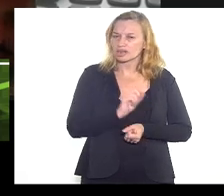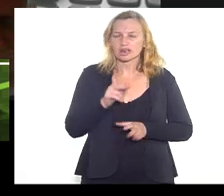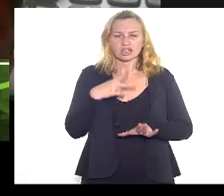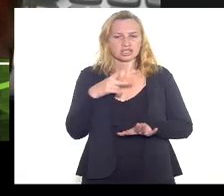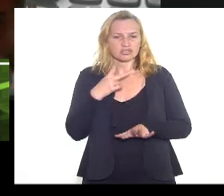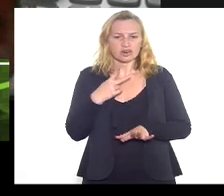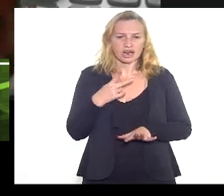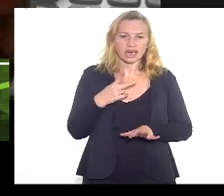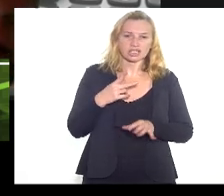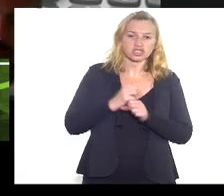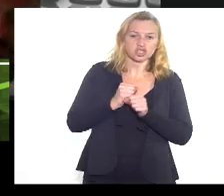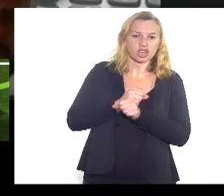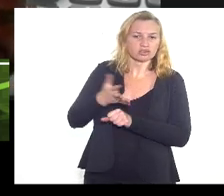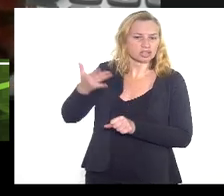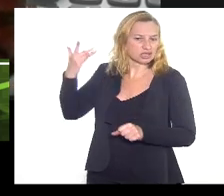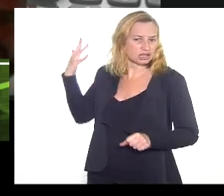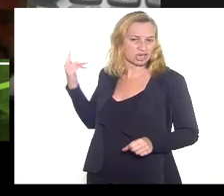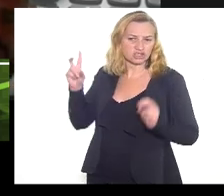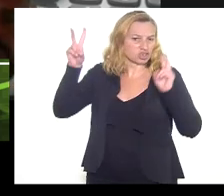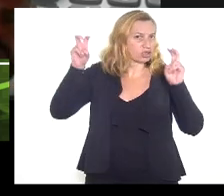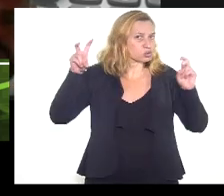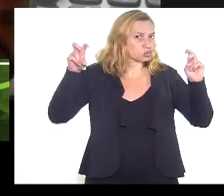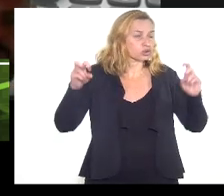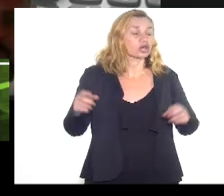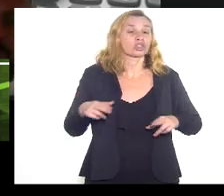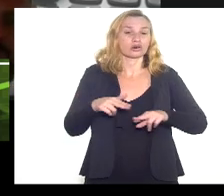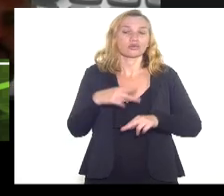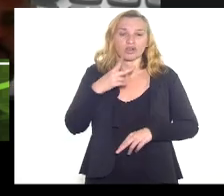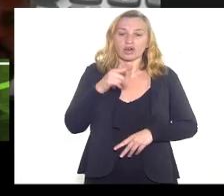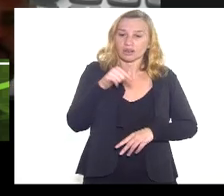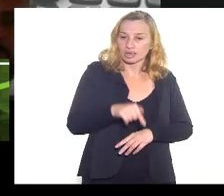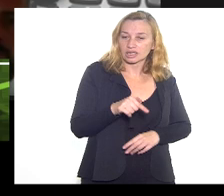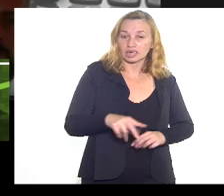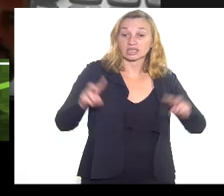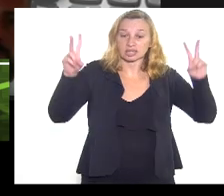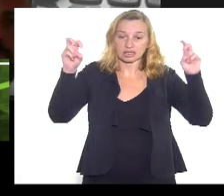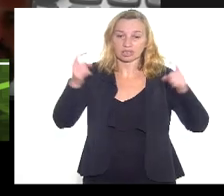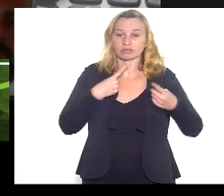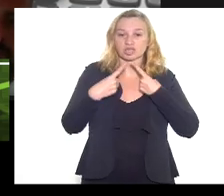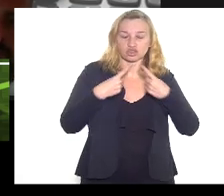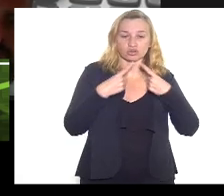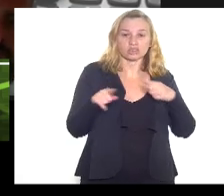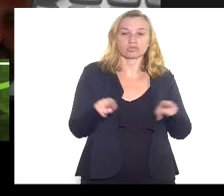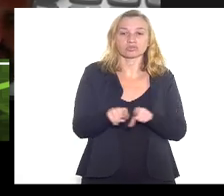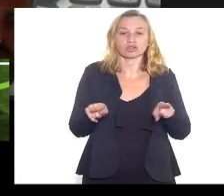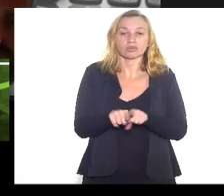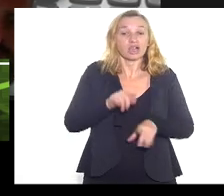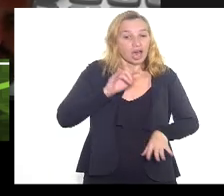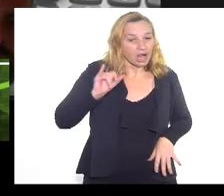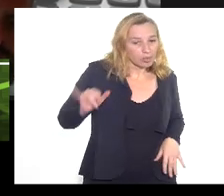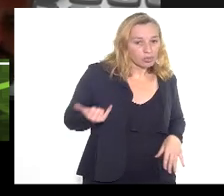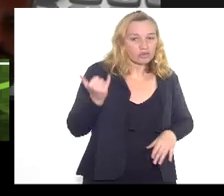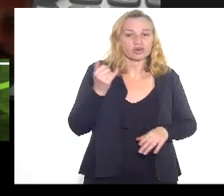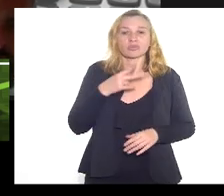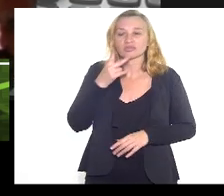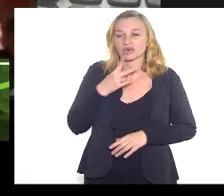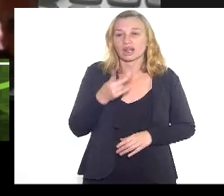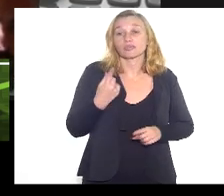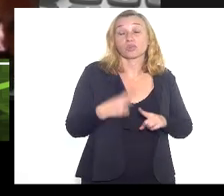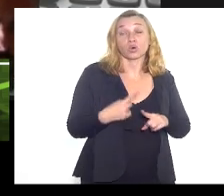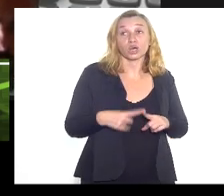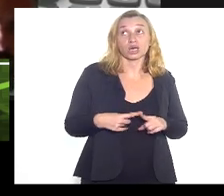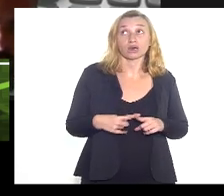de décadas, né? Então, eu coloco aqui esse tema para discussão também, aproveito para falar isso,